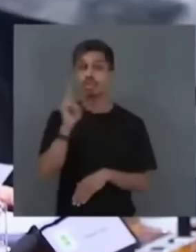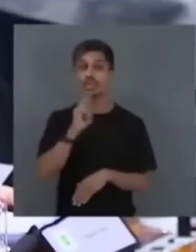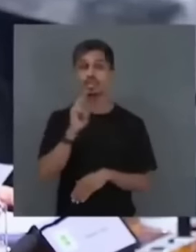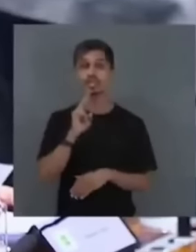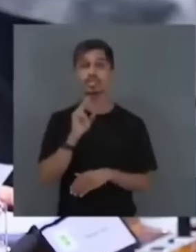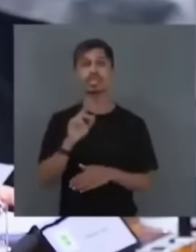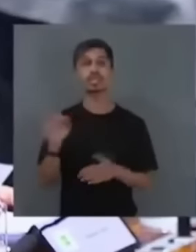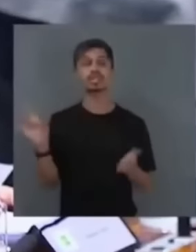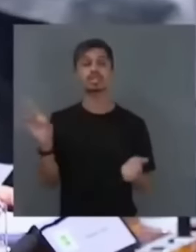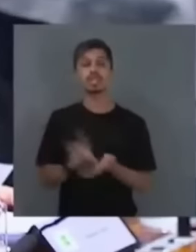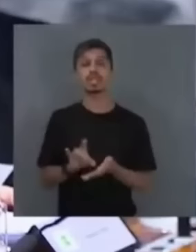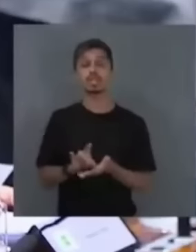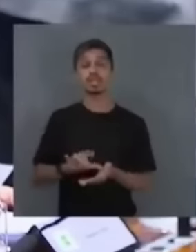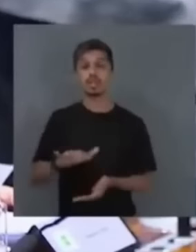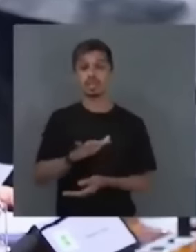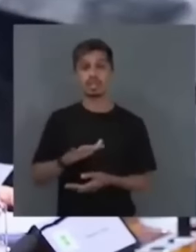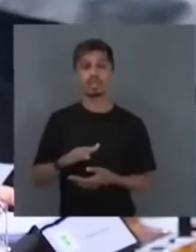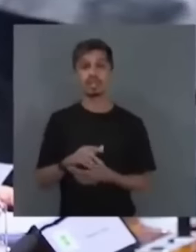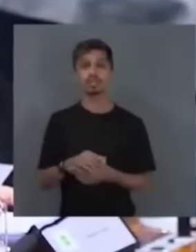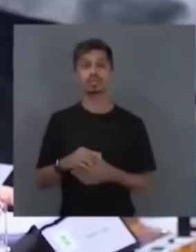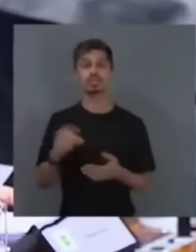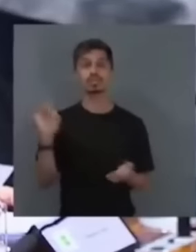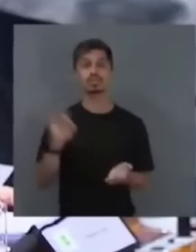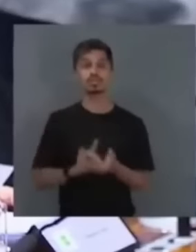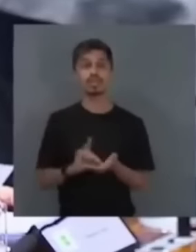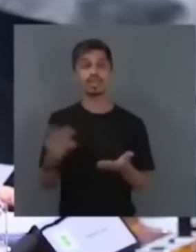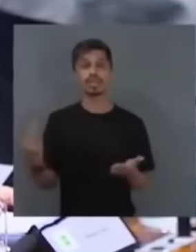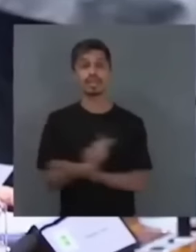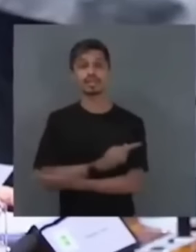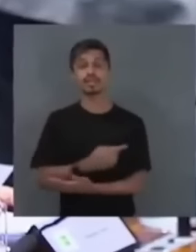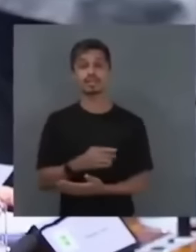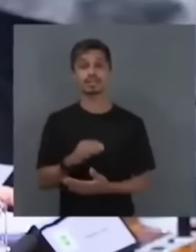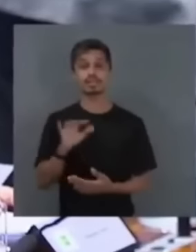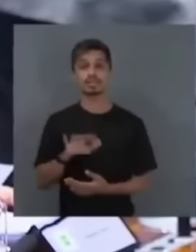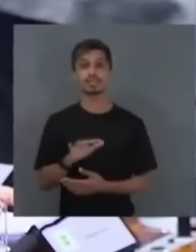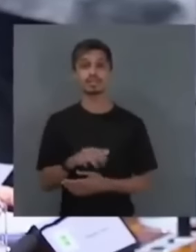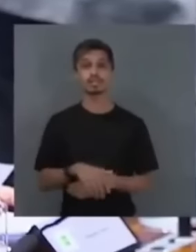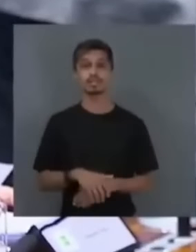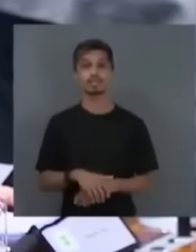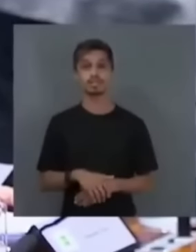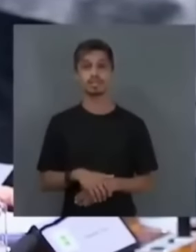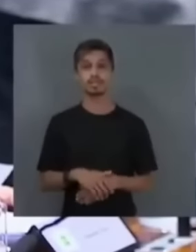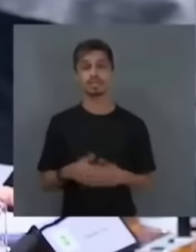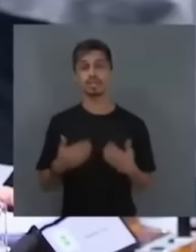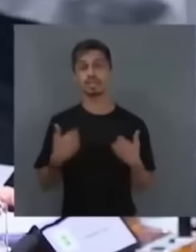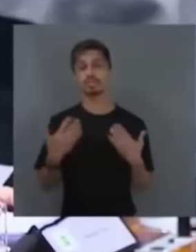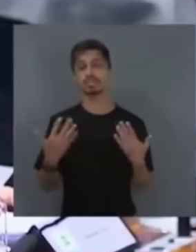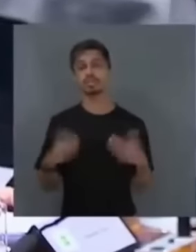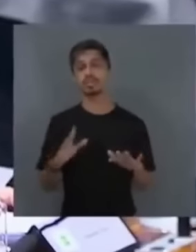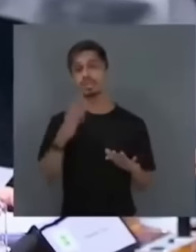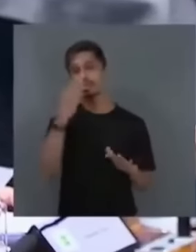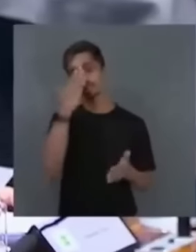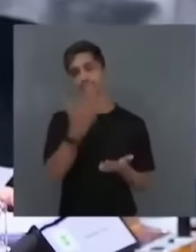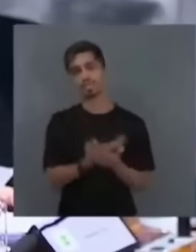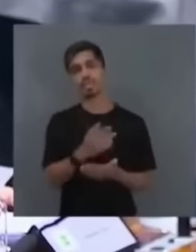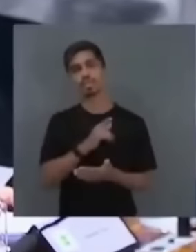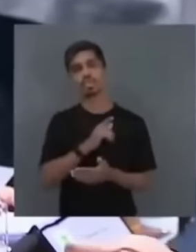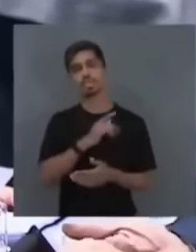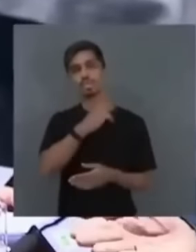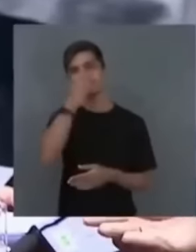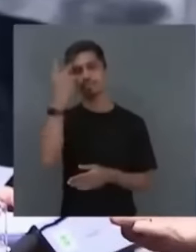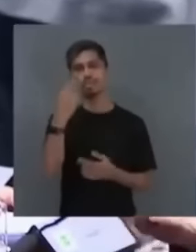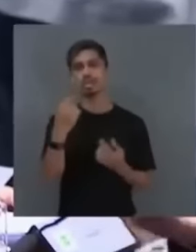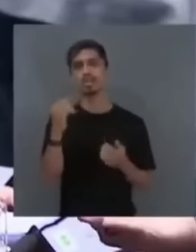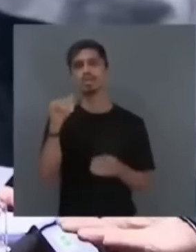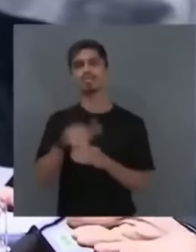da realidade, dos fatos, dos acontecimentos. Eu não quero acreditar que tem algum colega que vai querer votar